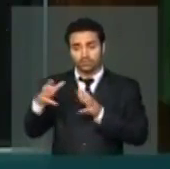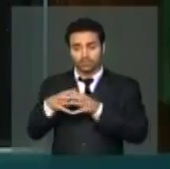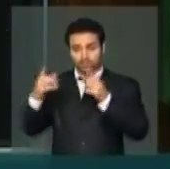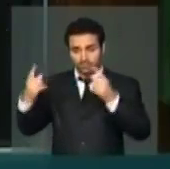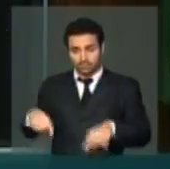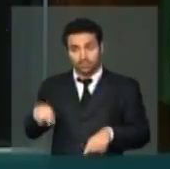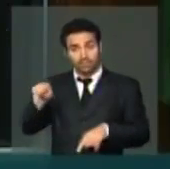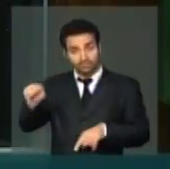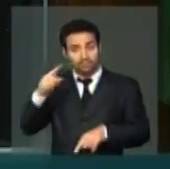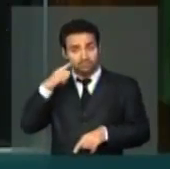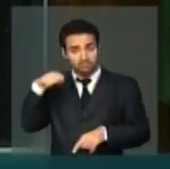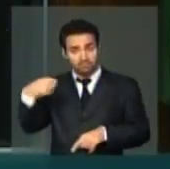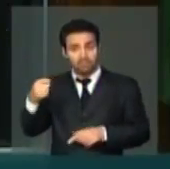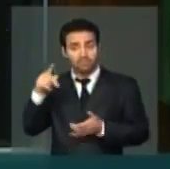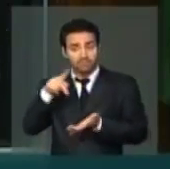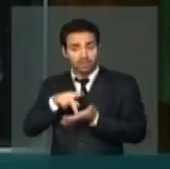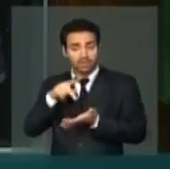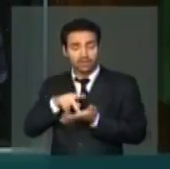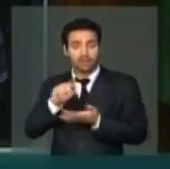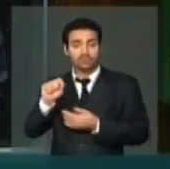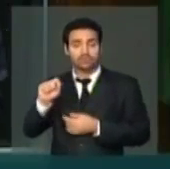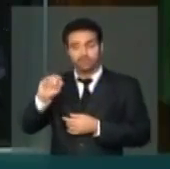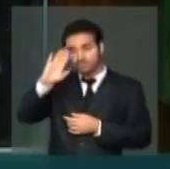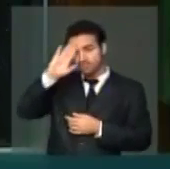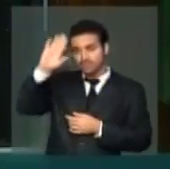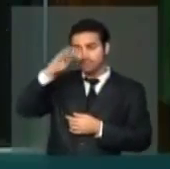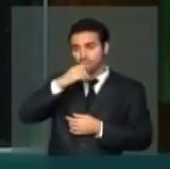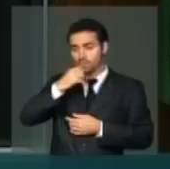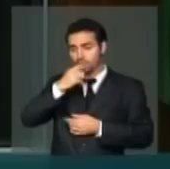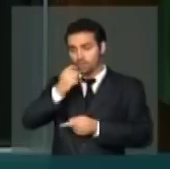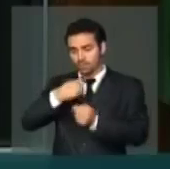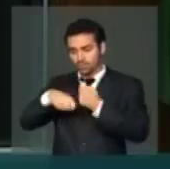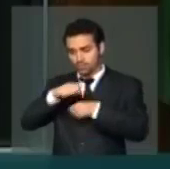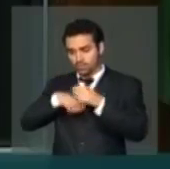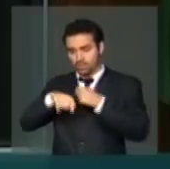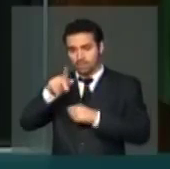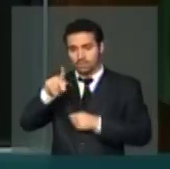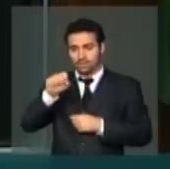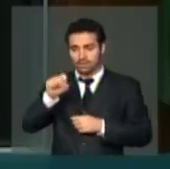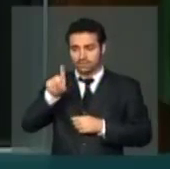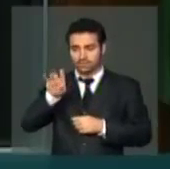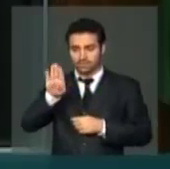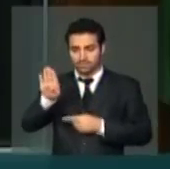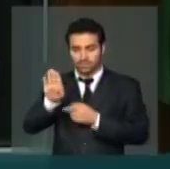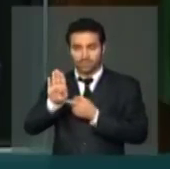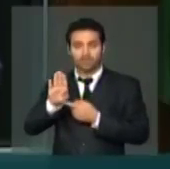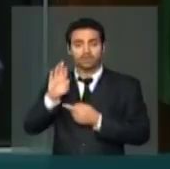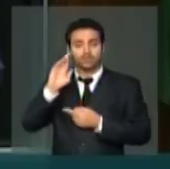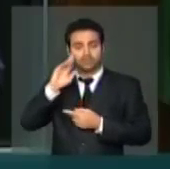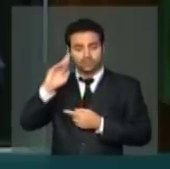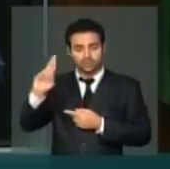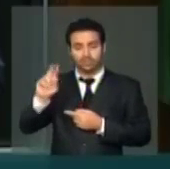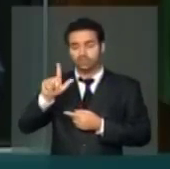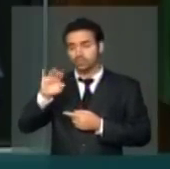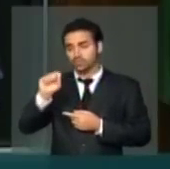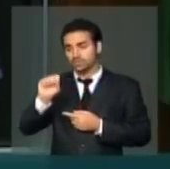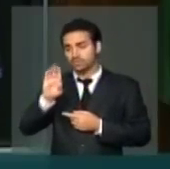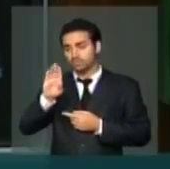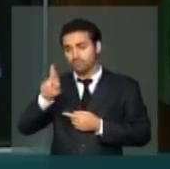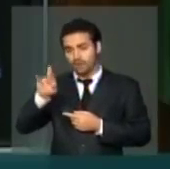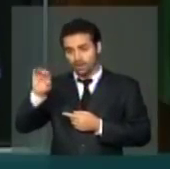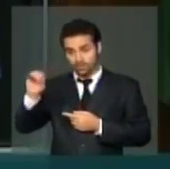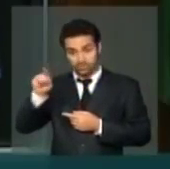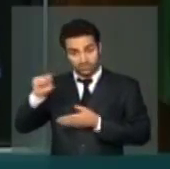isso é verdade que um dos seus principais economistas do PSDB, o senhor Luiz Carlos Mendonça de Barros, escreveu